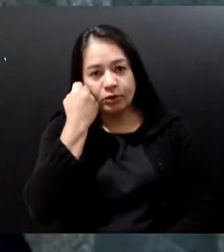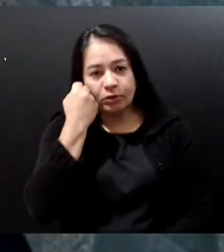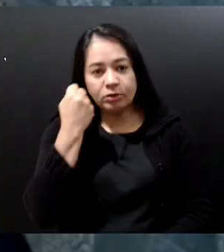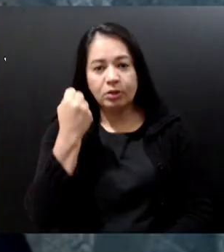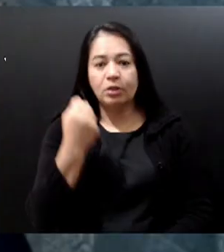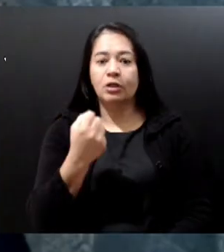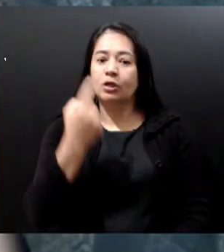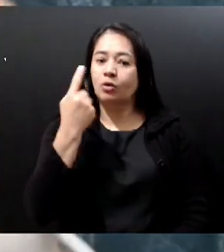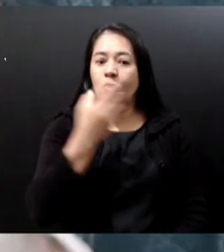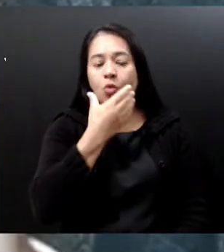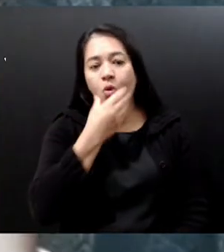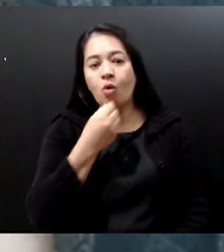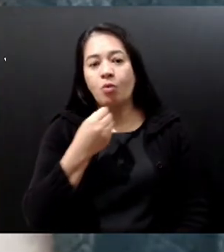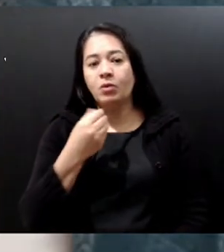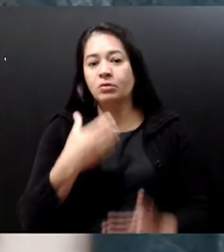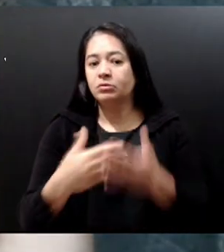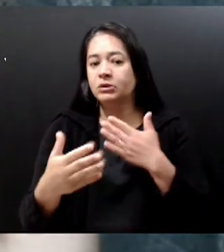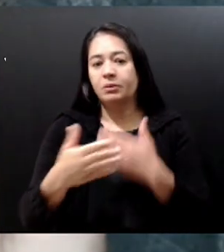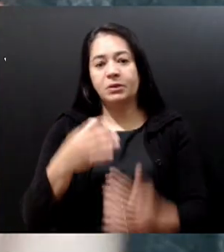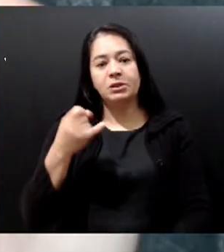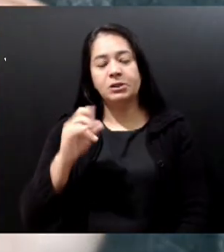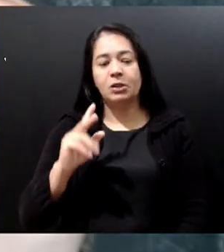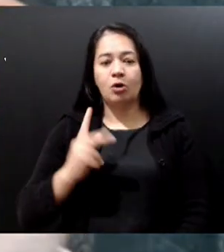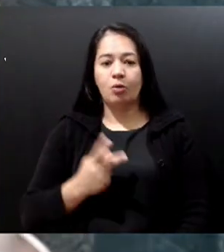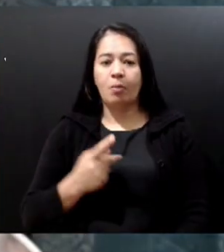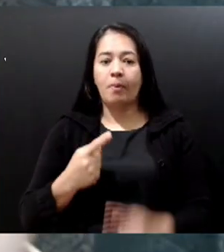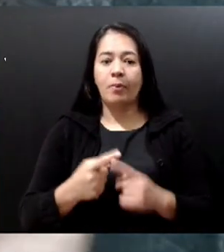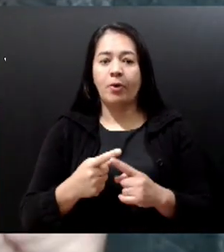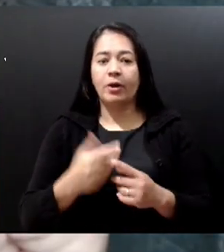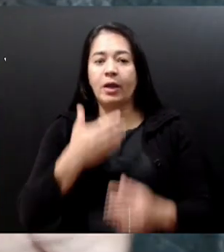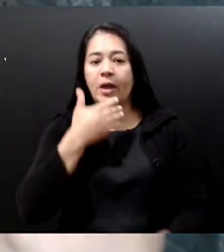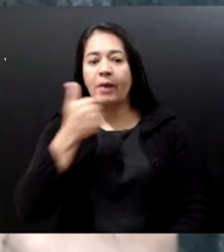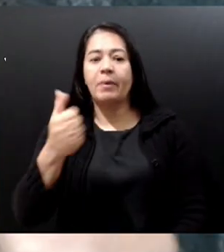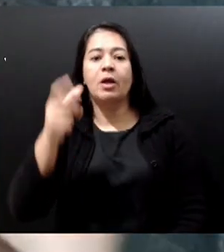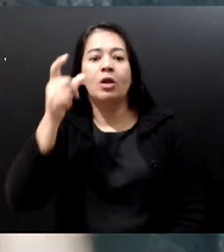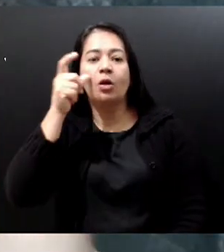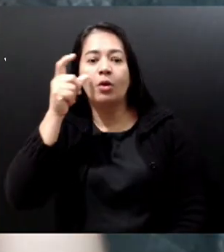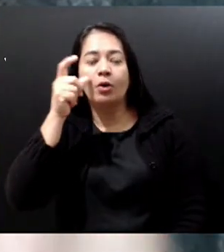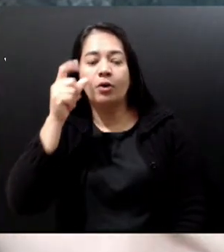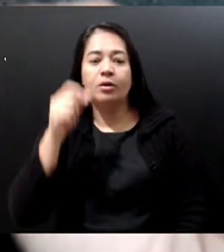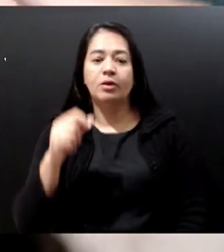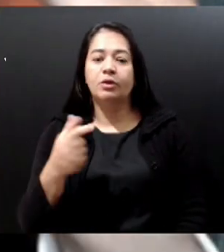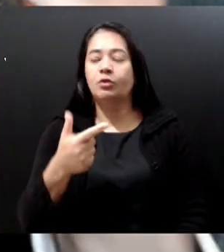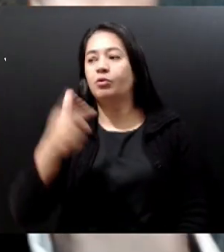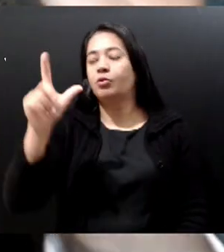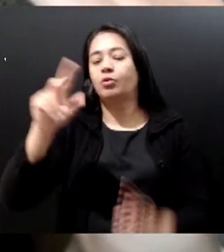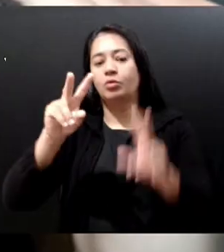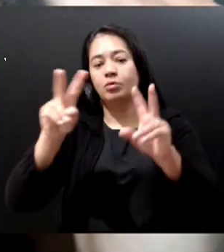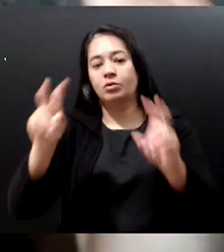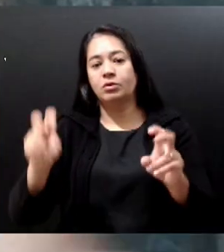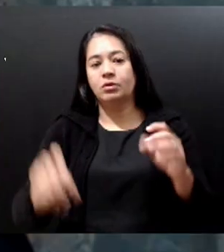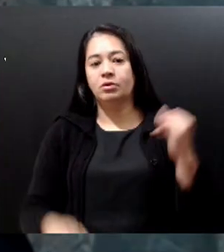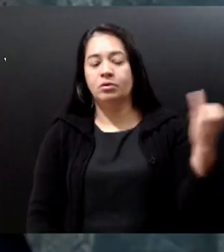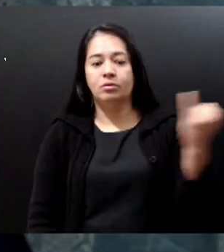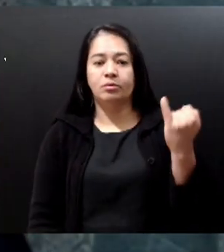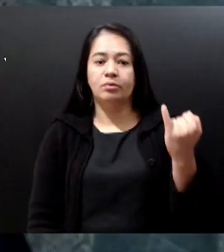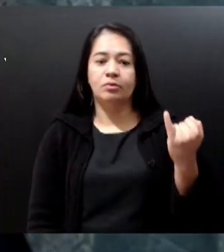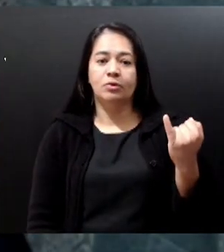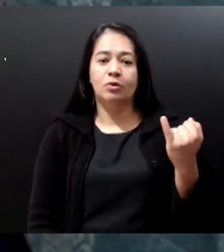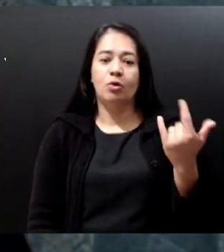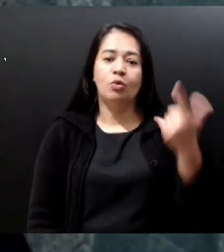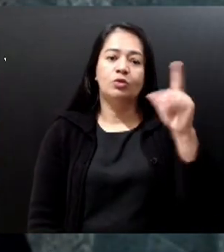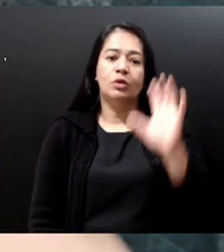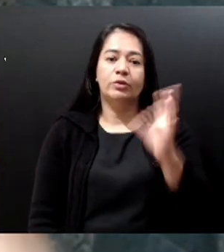homossexual. Então, por quê? Porque é o melhor interesse da criança. Uma outra questão importante é um caso que também foi divisor